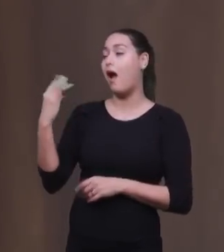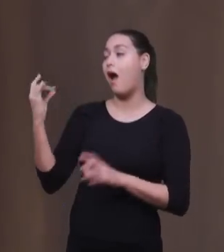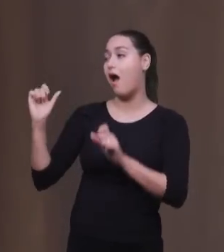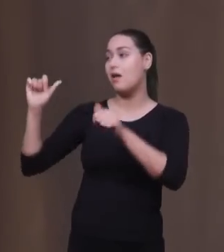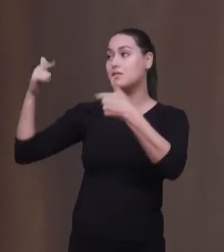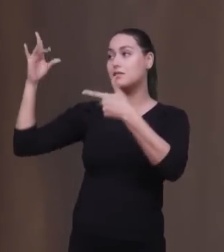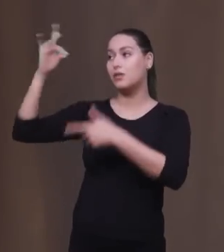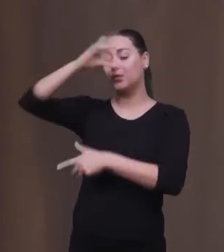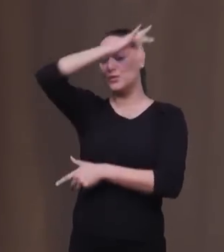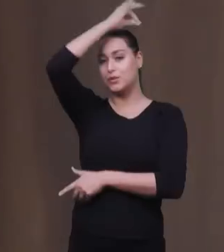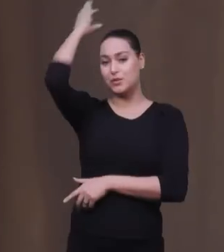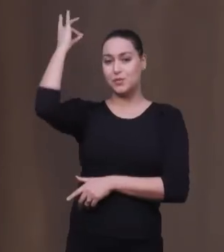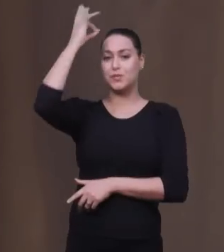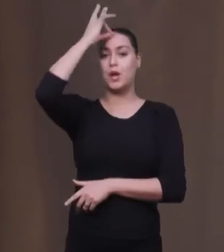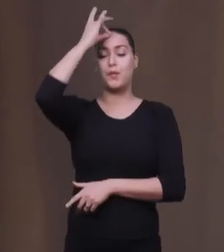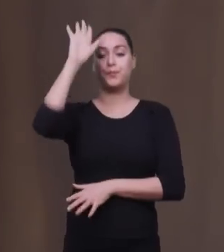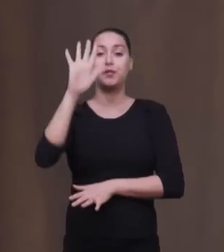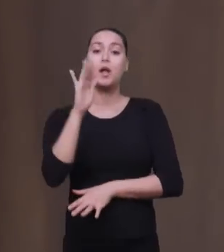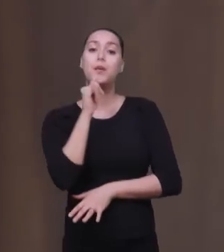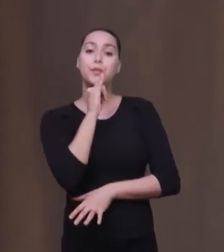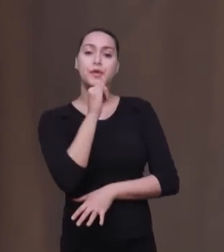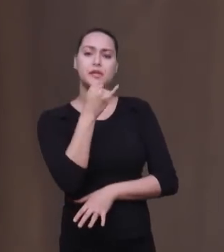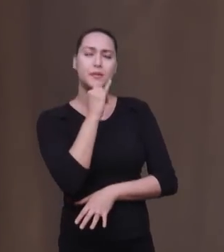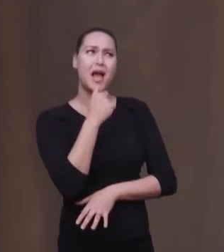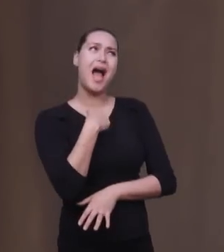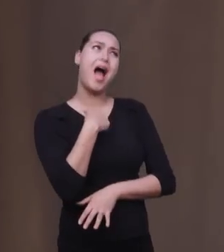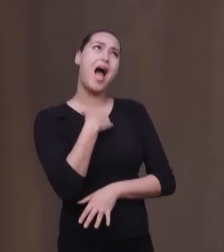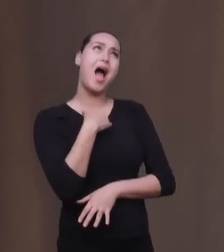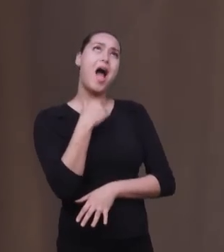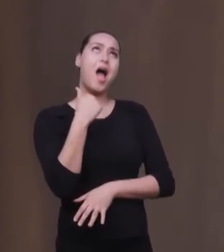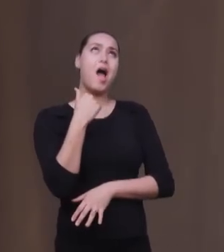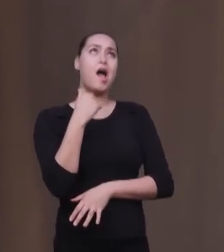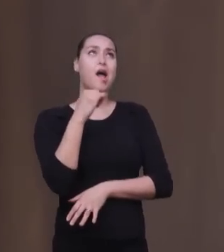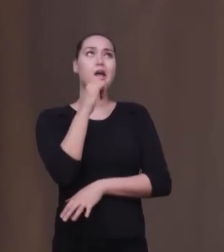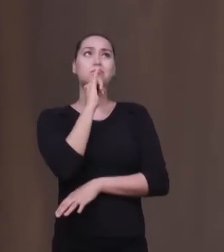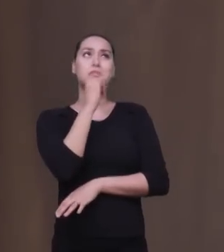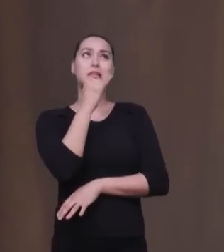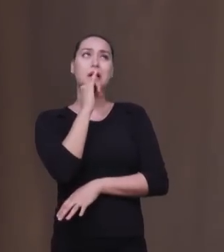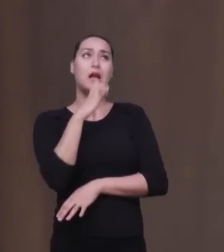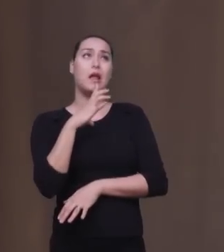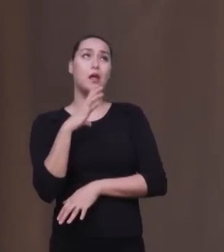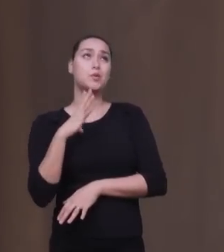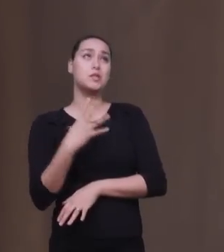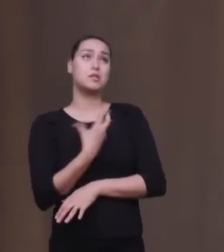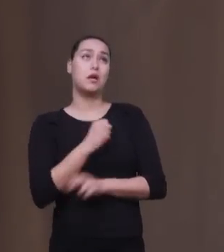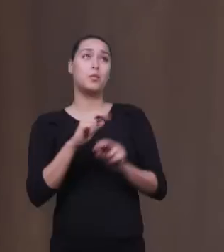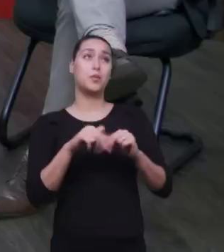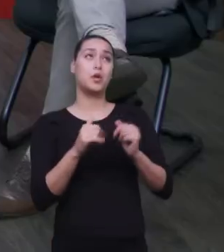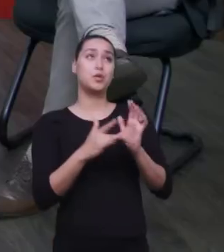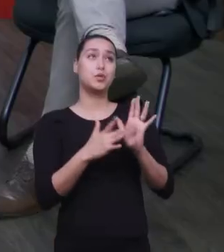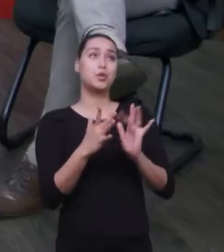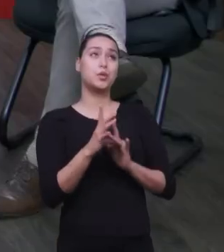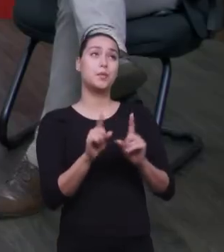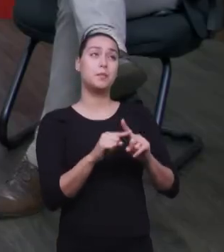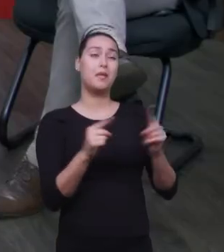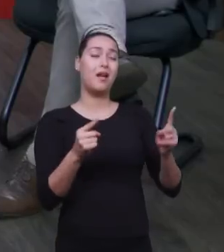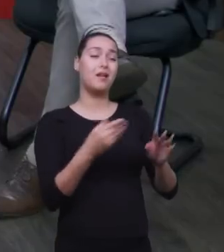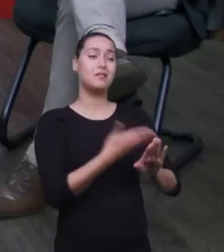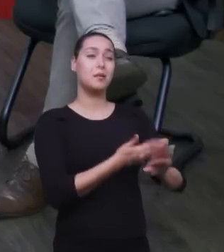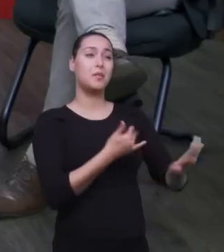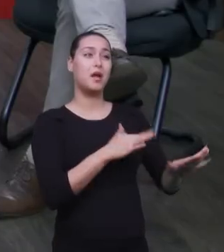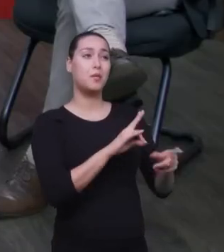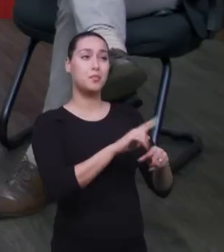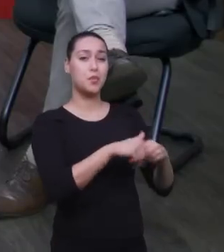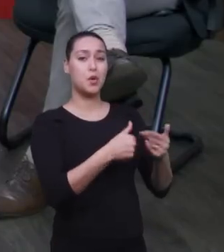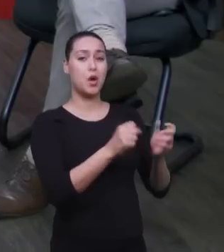vida. Alguém pode dizer assim, tudo bem, eu fui salvo por Jesus, mas eu quero me santificar pelas obras da lei. Aí é outra